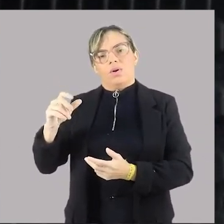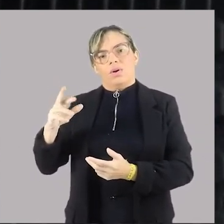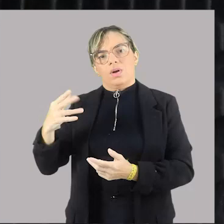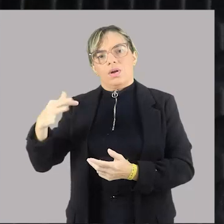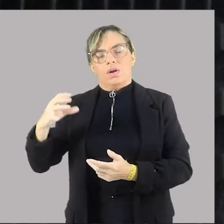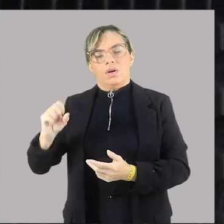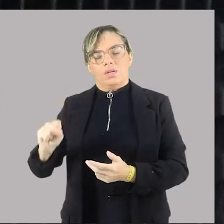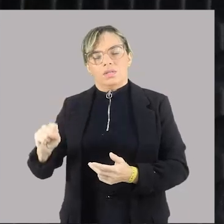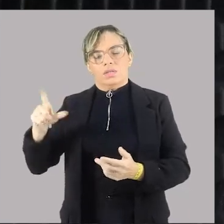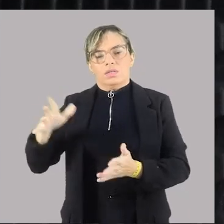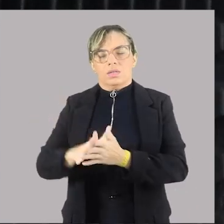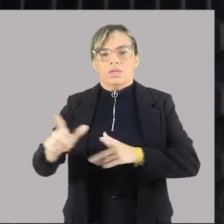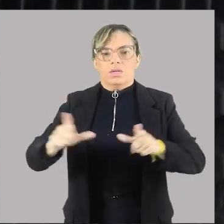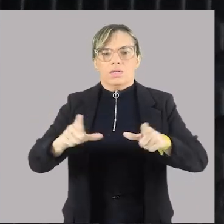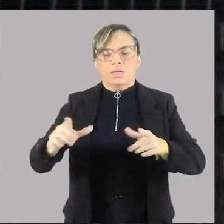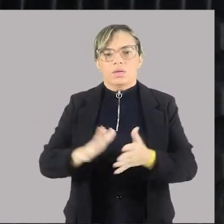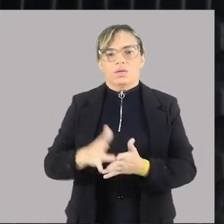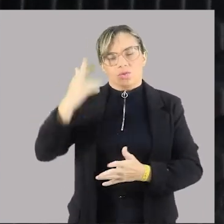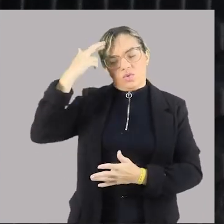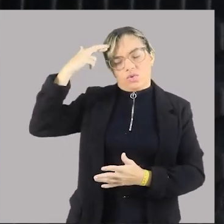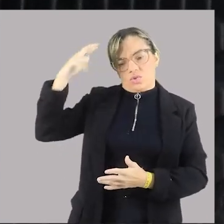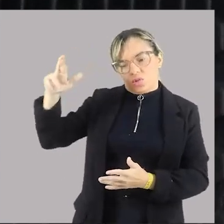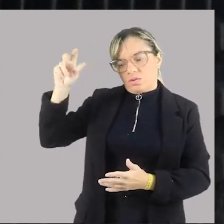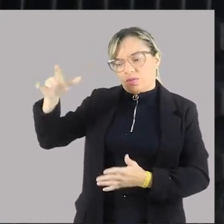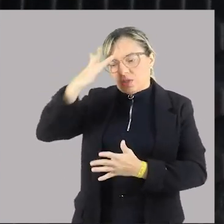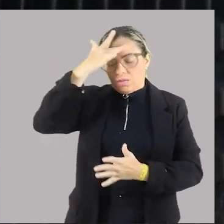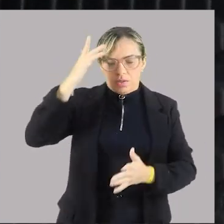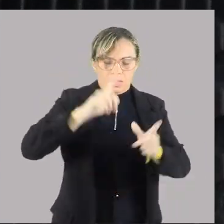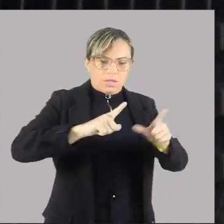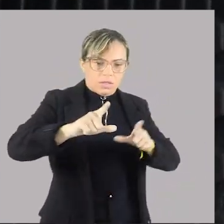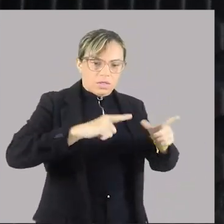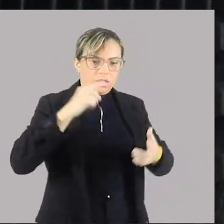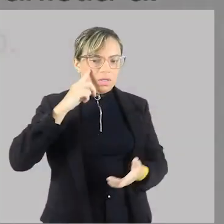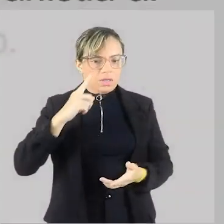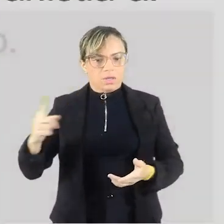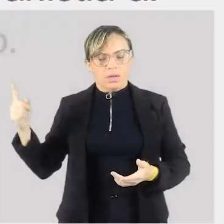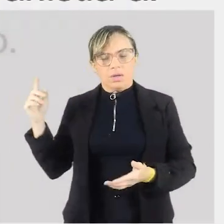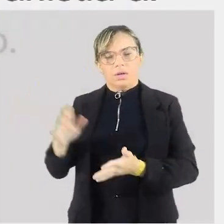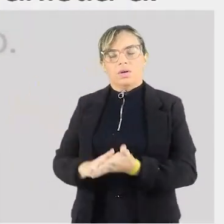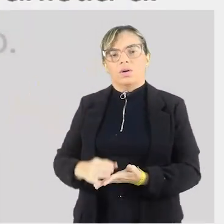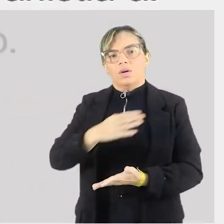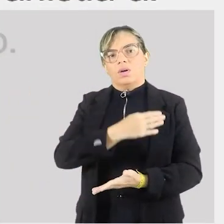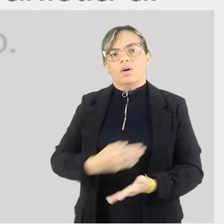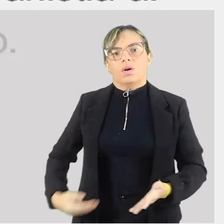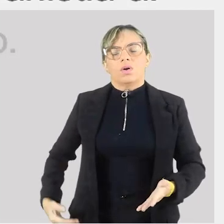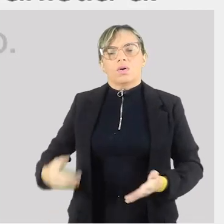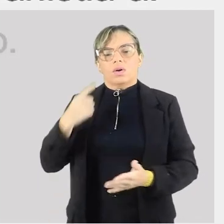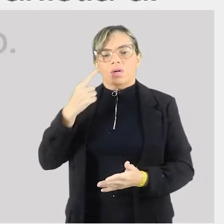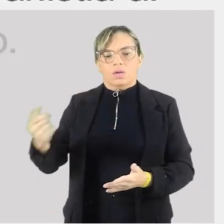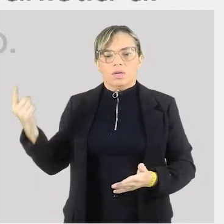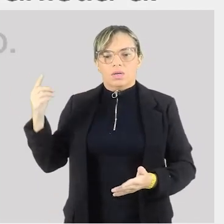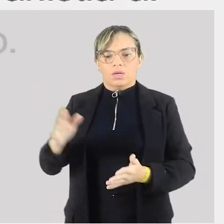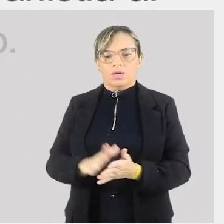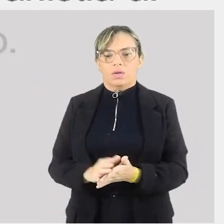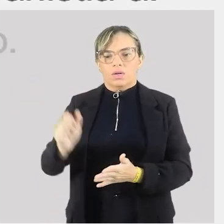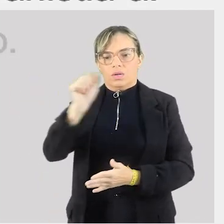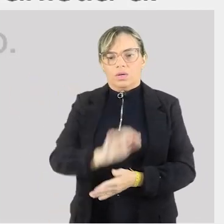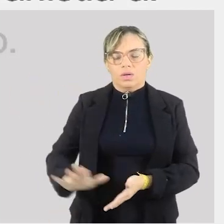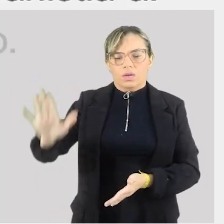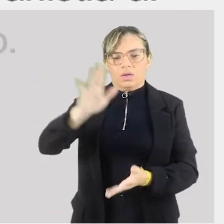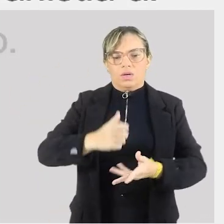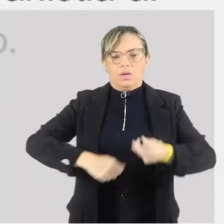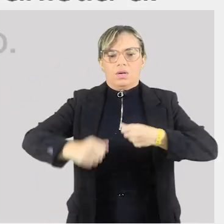patrão e empregado, é o Estado. Daí a estrutura sindicalista. Além disso, o nacionalismo econômico